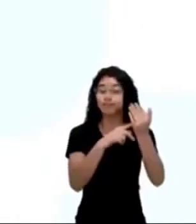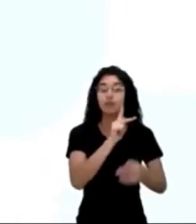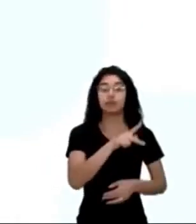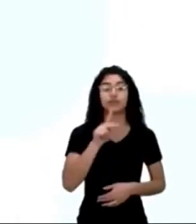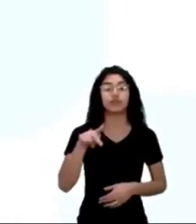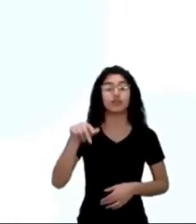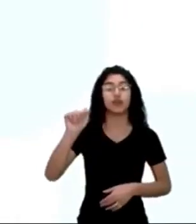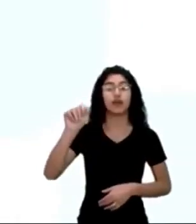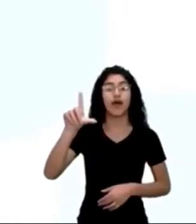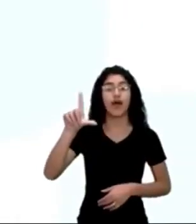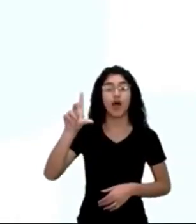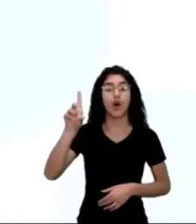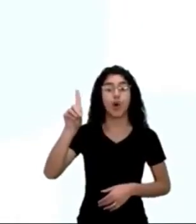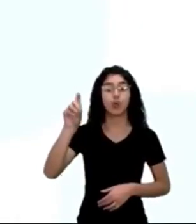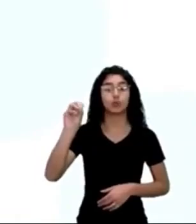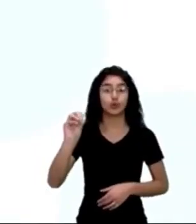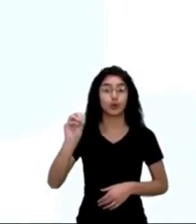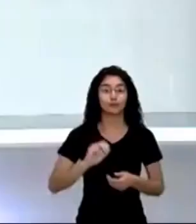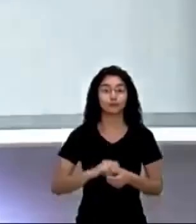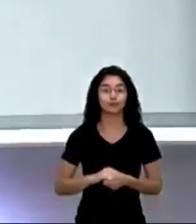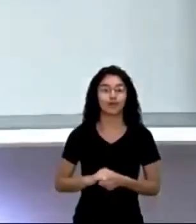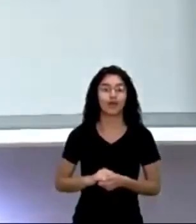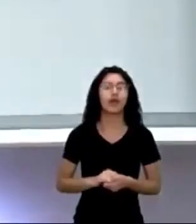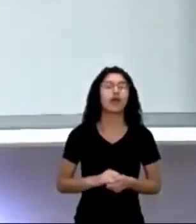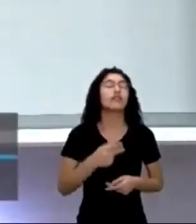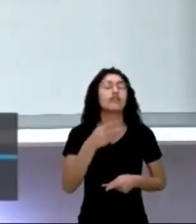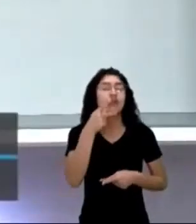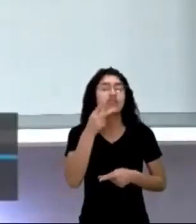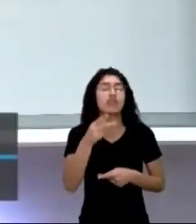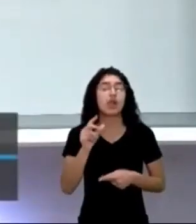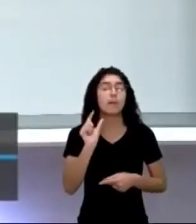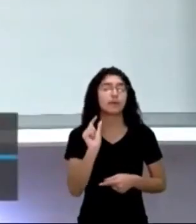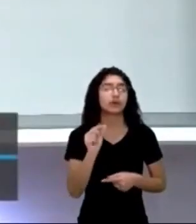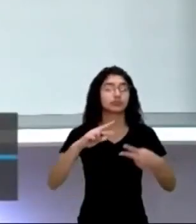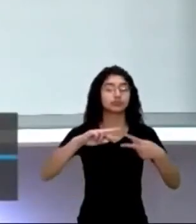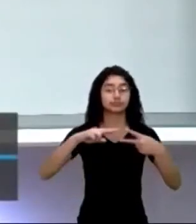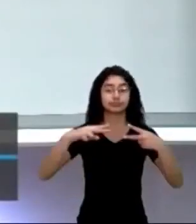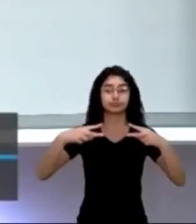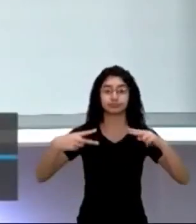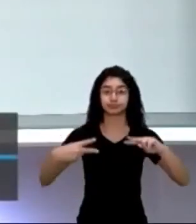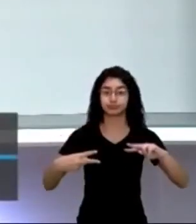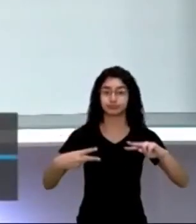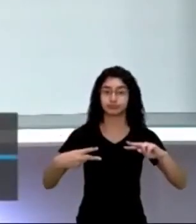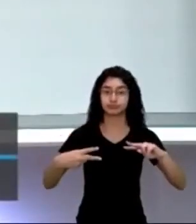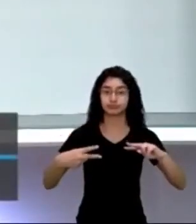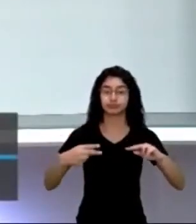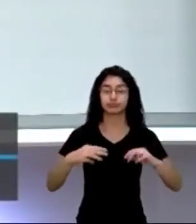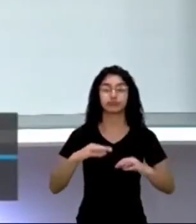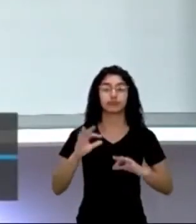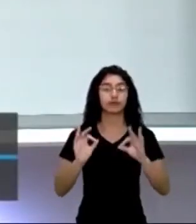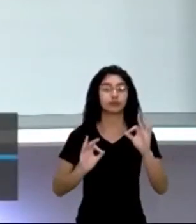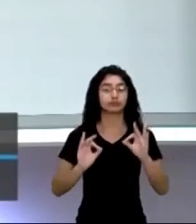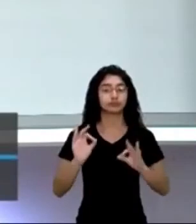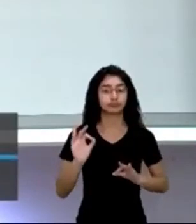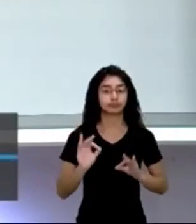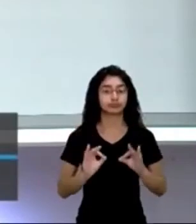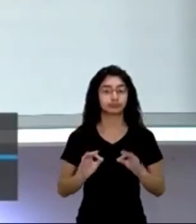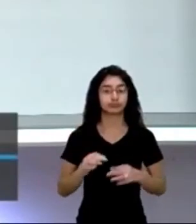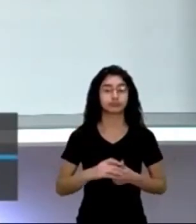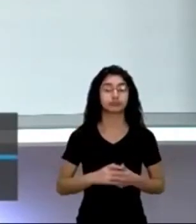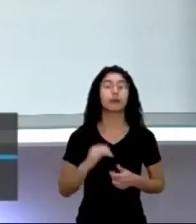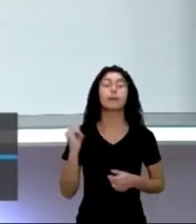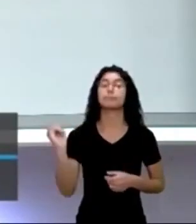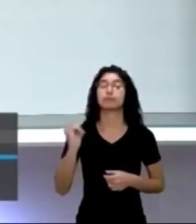César Poltranieri. Então ele vai falar um pouquinho aí sobre testes de DNA, organismos geneticamente modificados. Outra